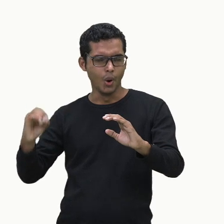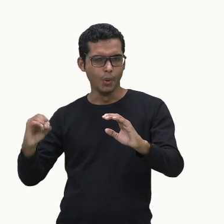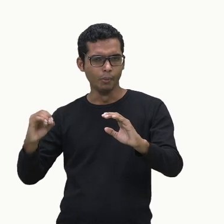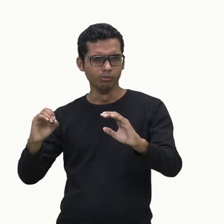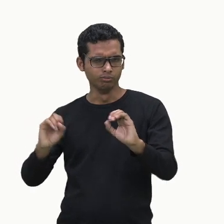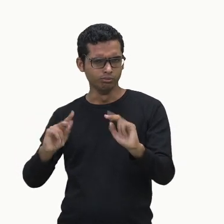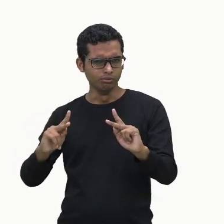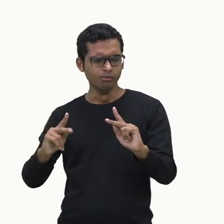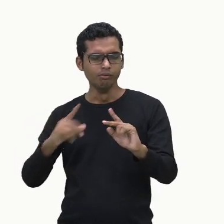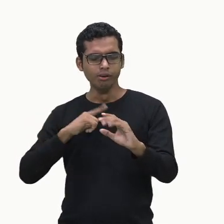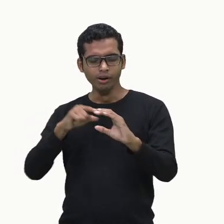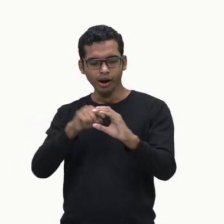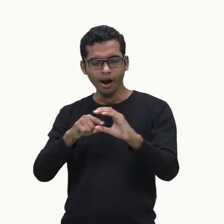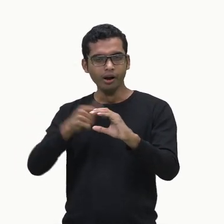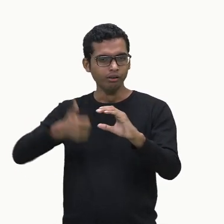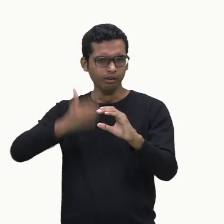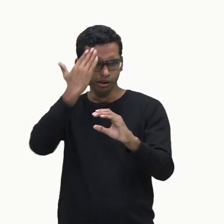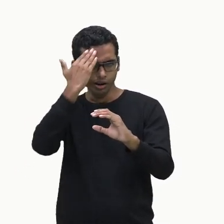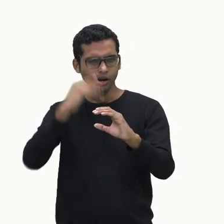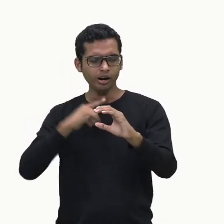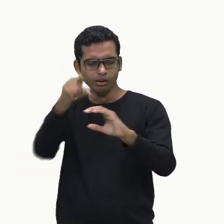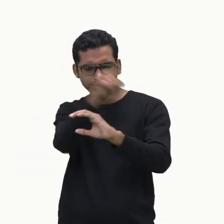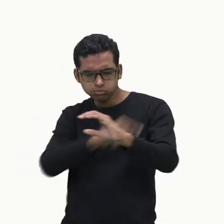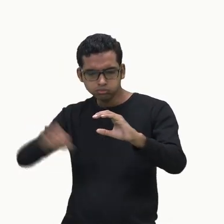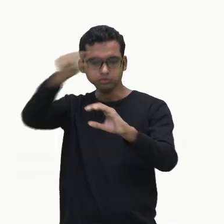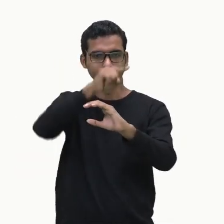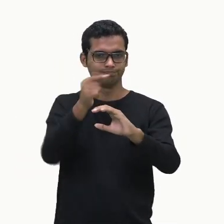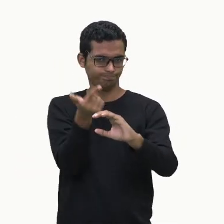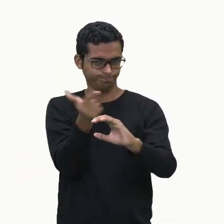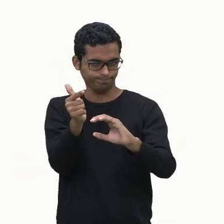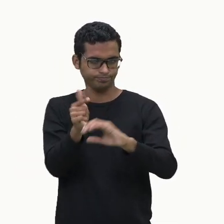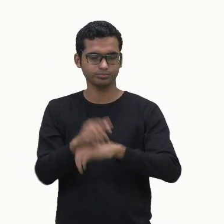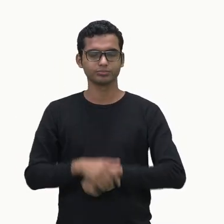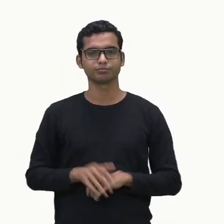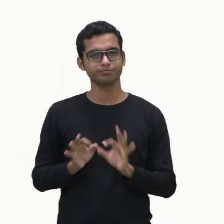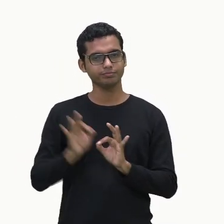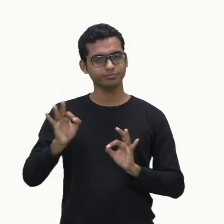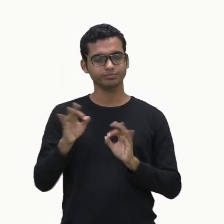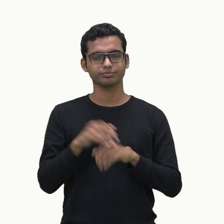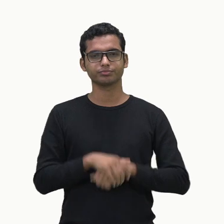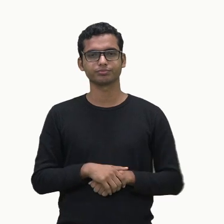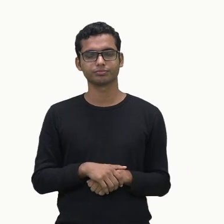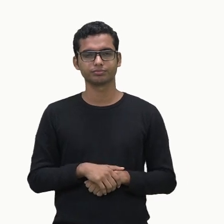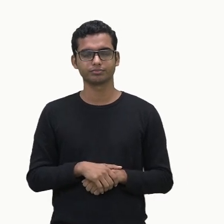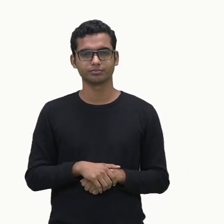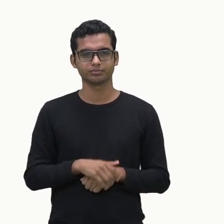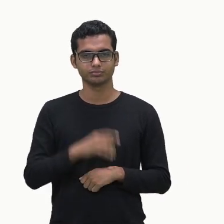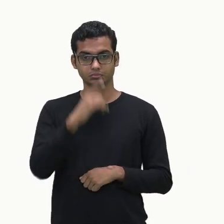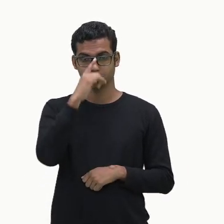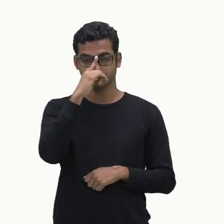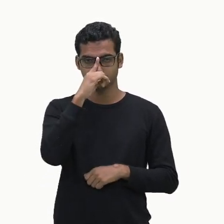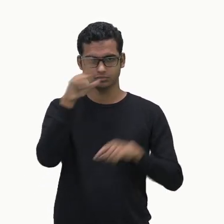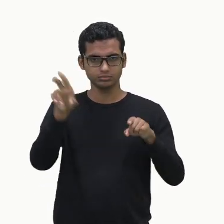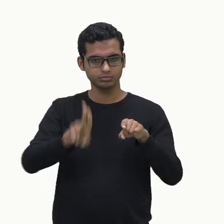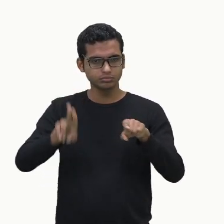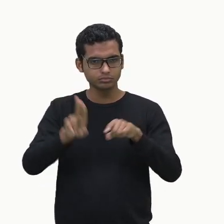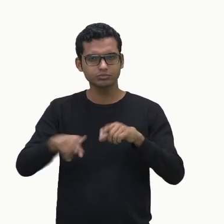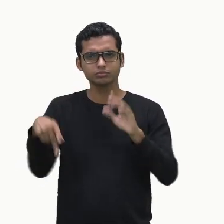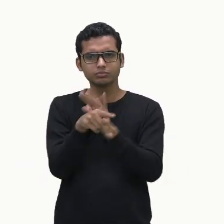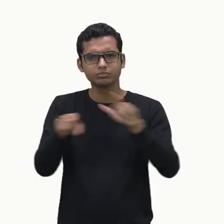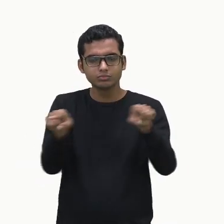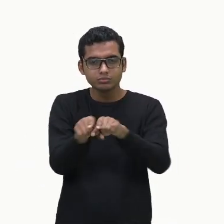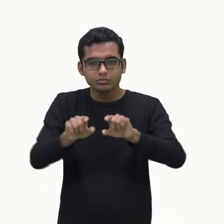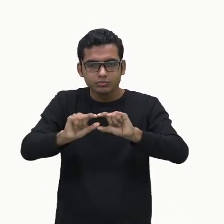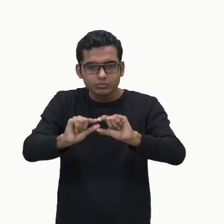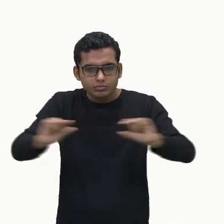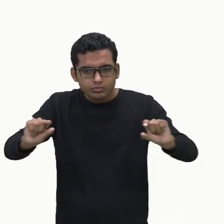maior. É esse, então, que nós vamos ir atrás. Tá? Mas a gente vai utilizar a mesma fórmula, tá bom? Uma mesma